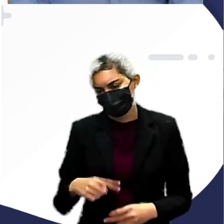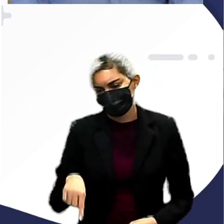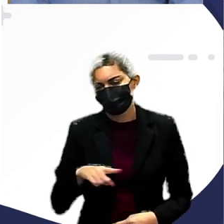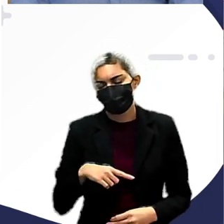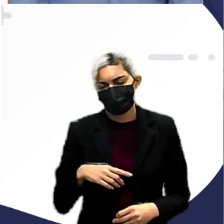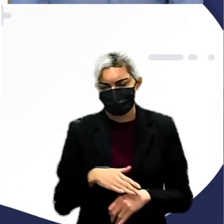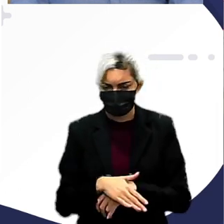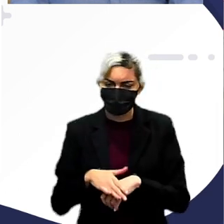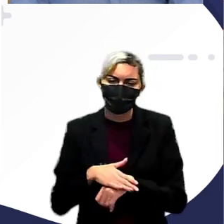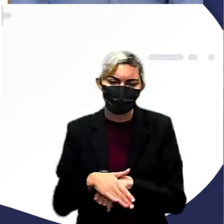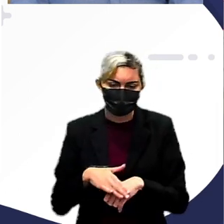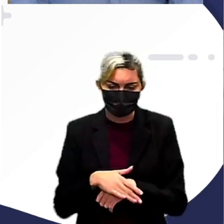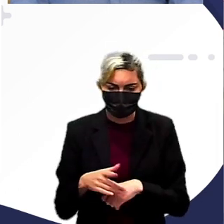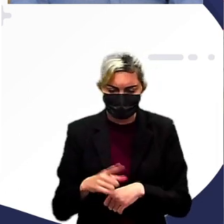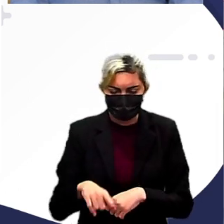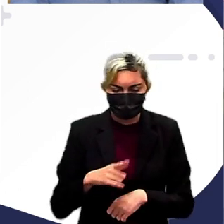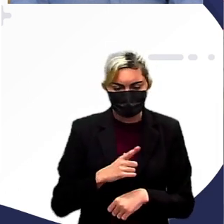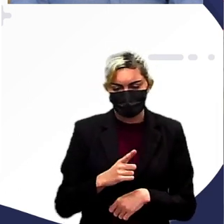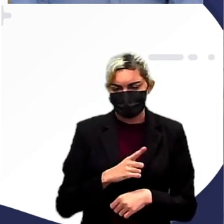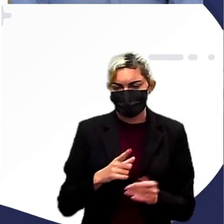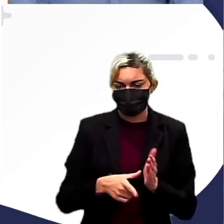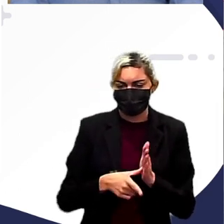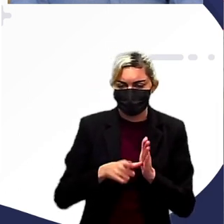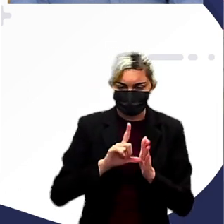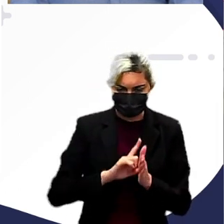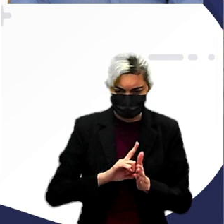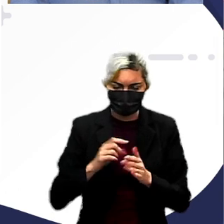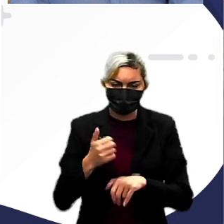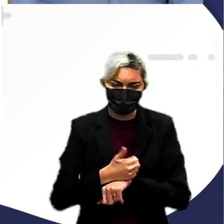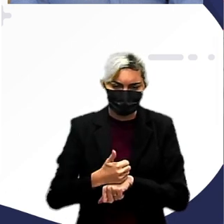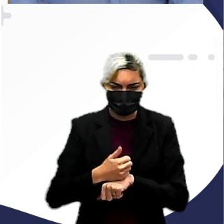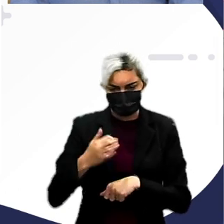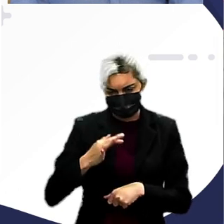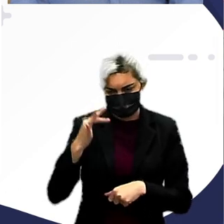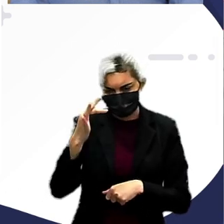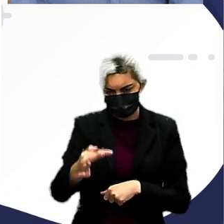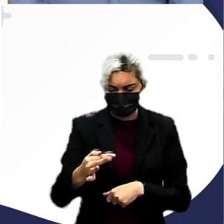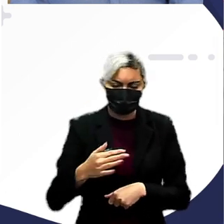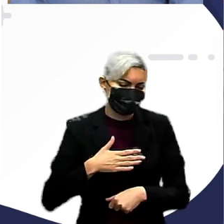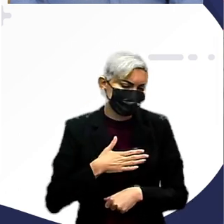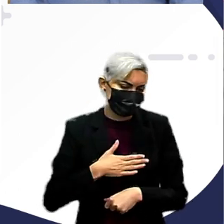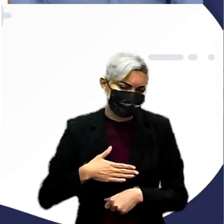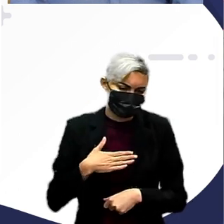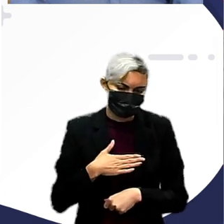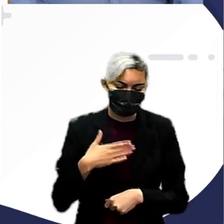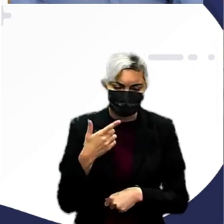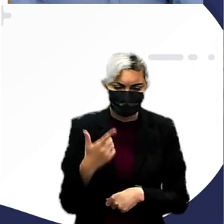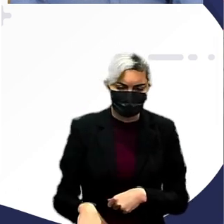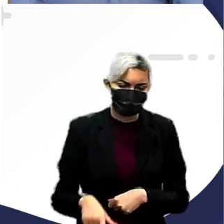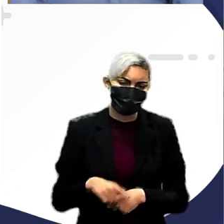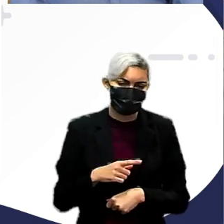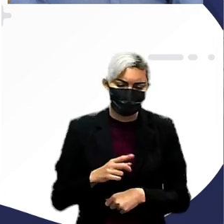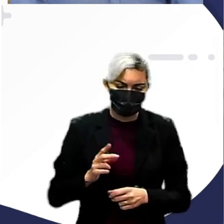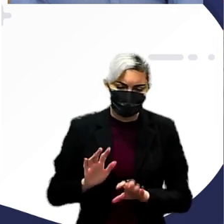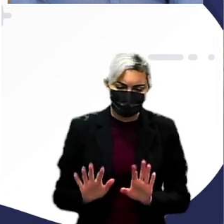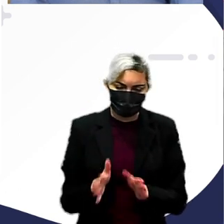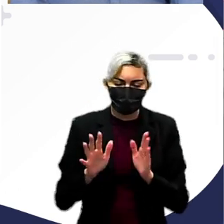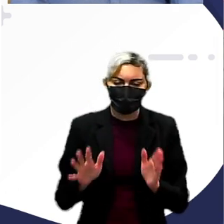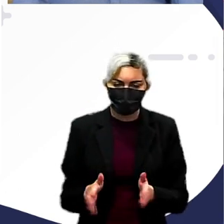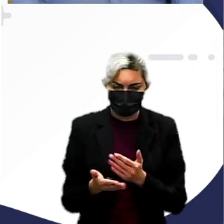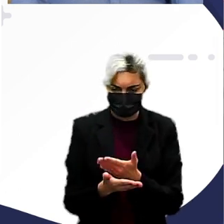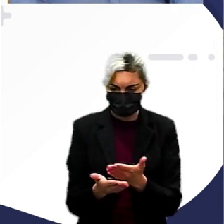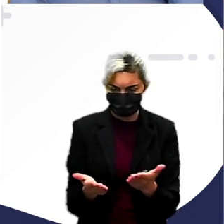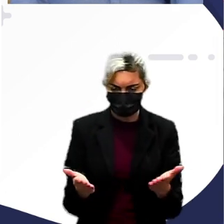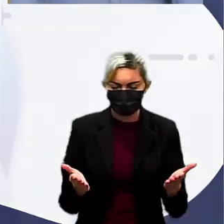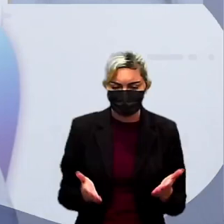nossa conversa que nós tivemos anteriormente sobre o profissional do futuro. A satisfação, mais uma vez, estar podendo contribuir aqui com